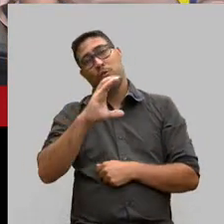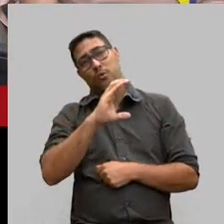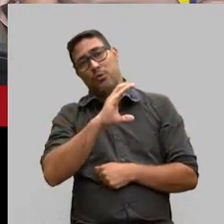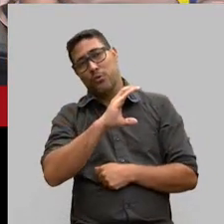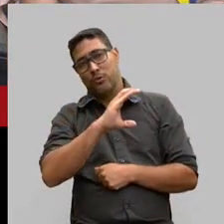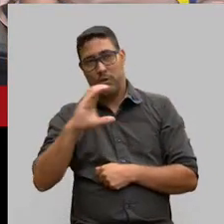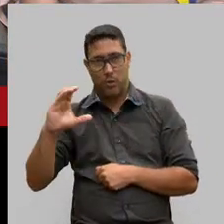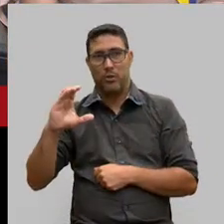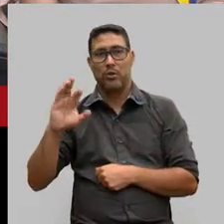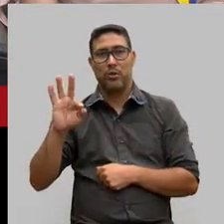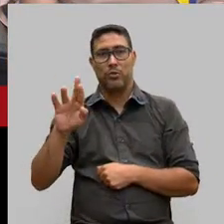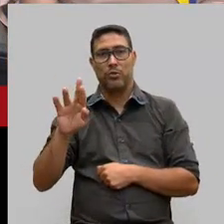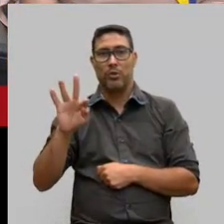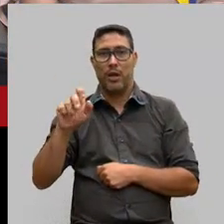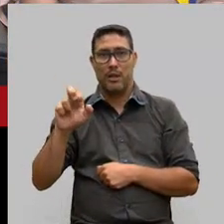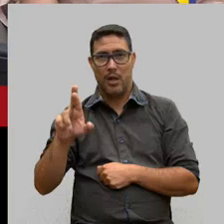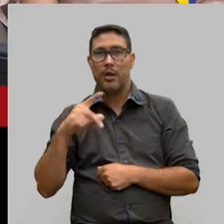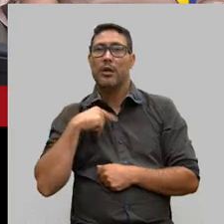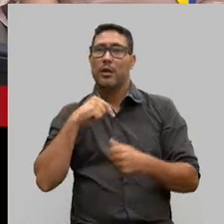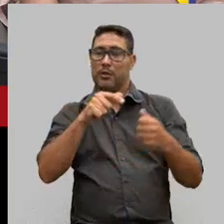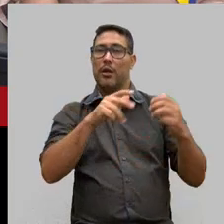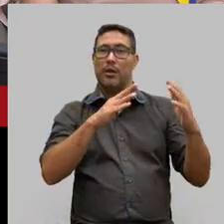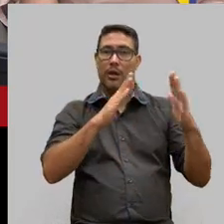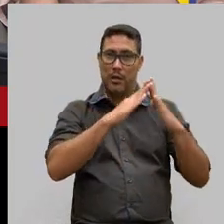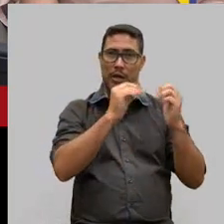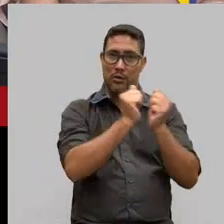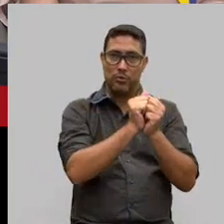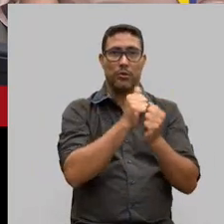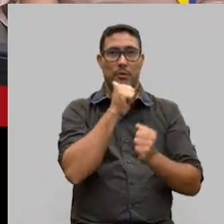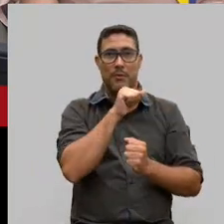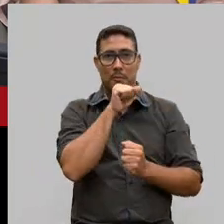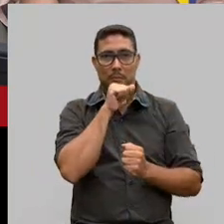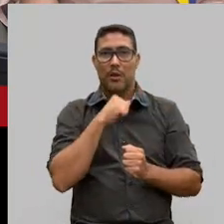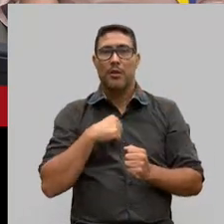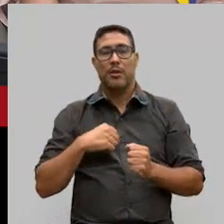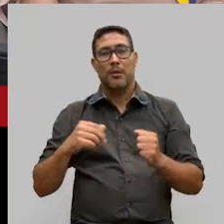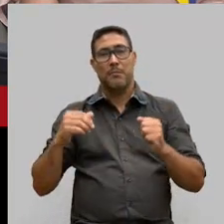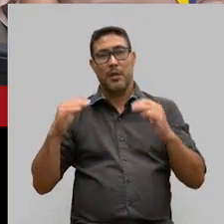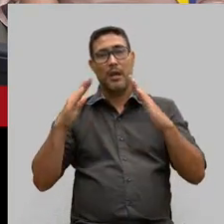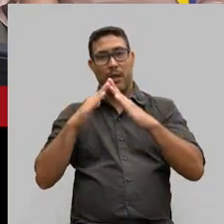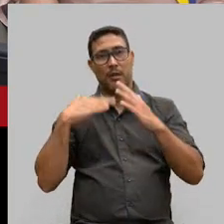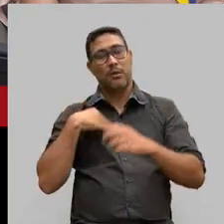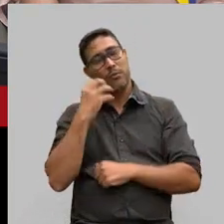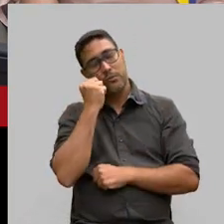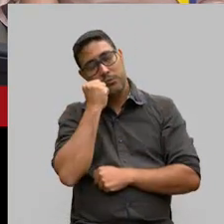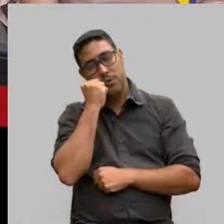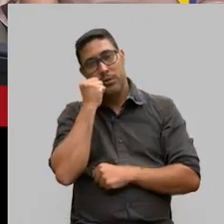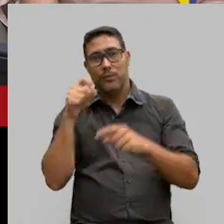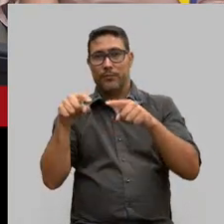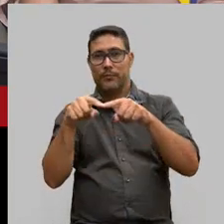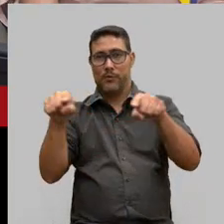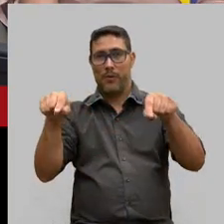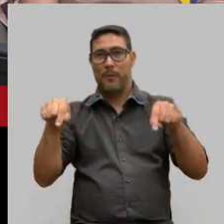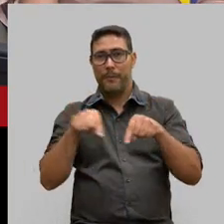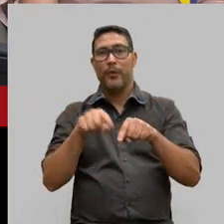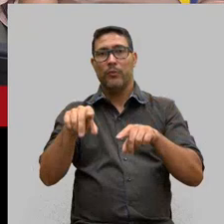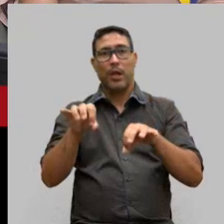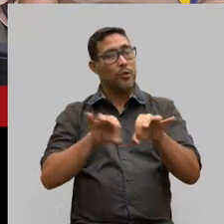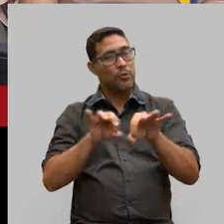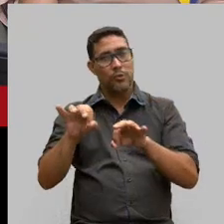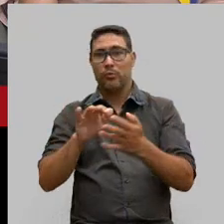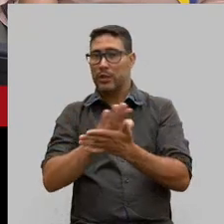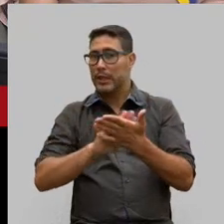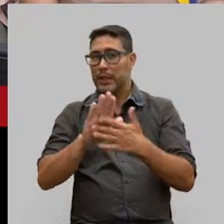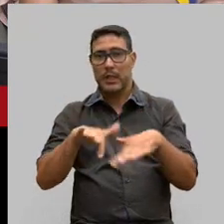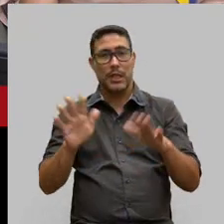casa vê que eu moro com a minha mãe a minha casa é dois quartos eu moro e não tem estrutura nenhuma para